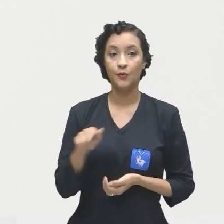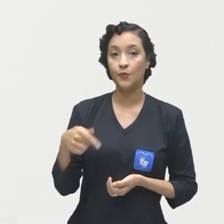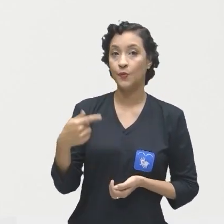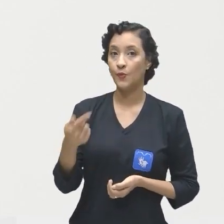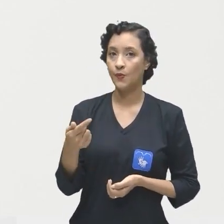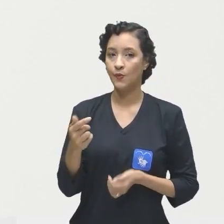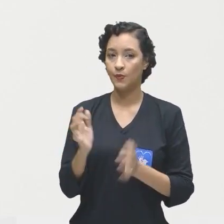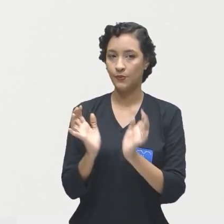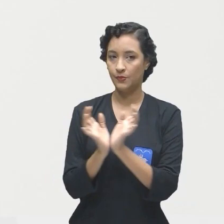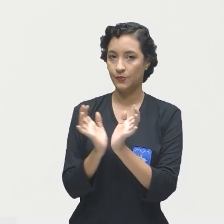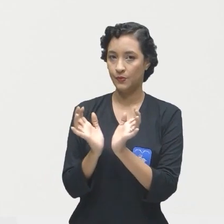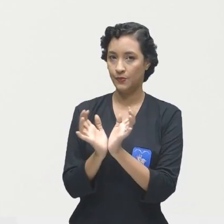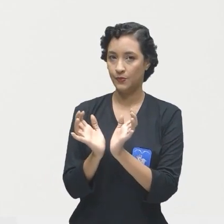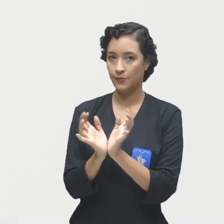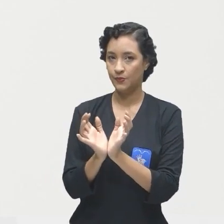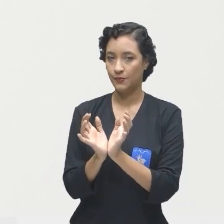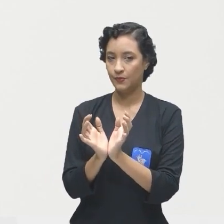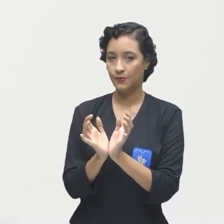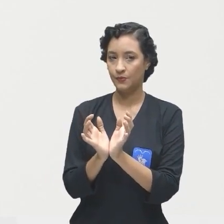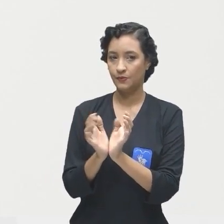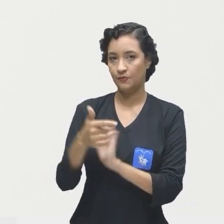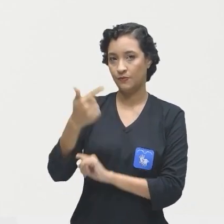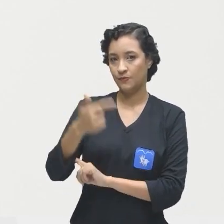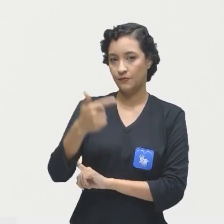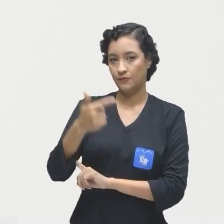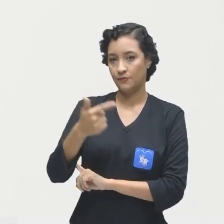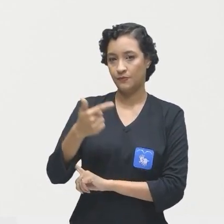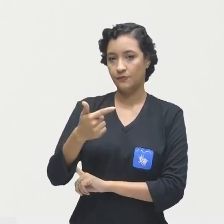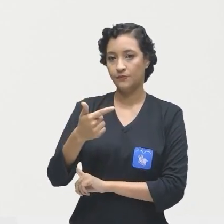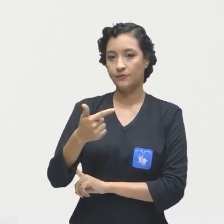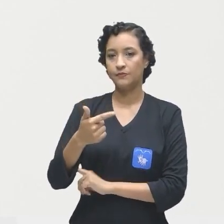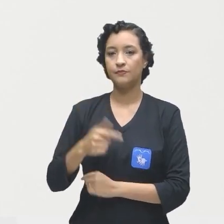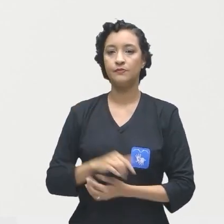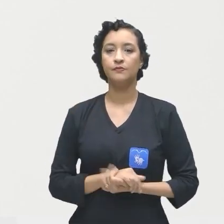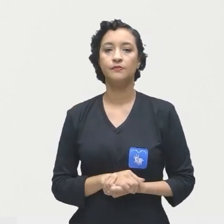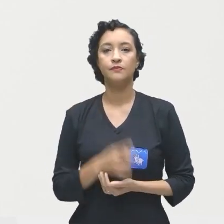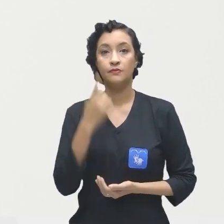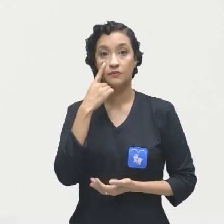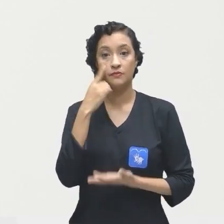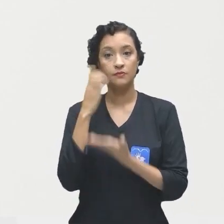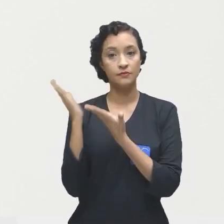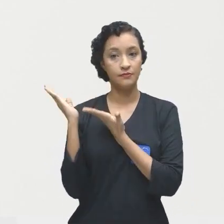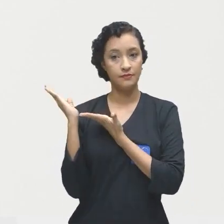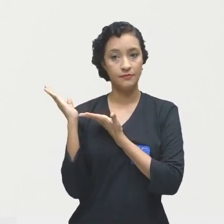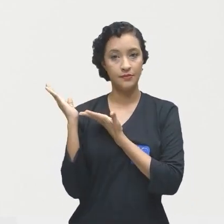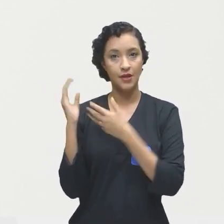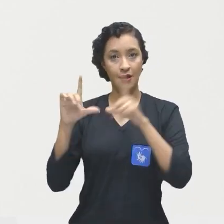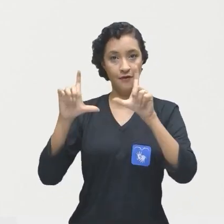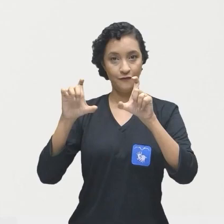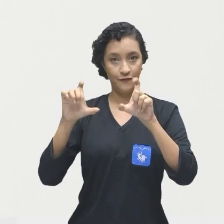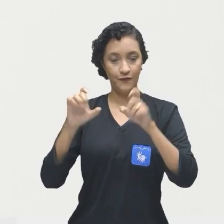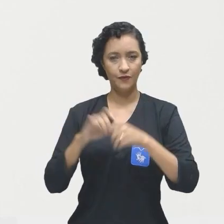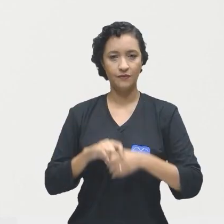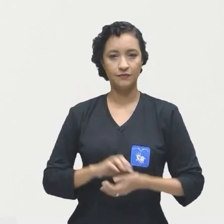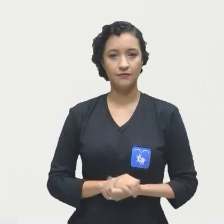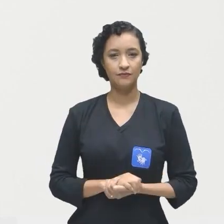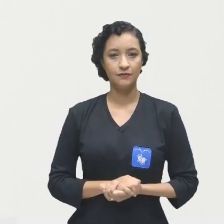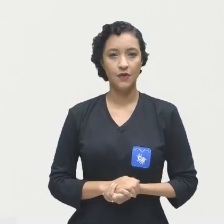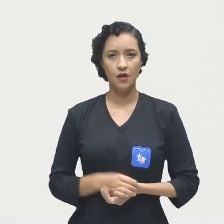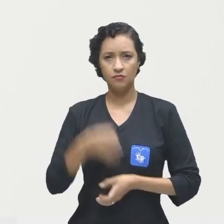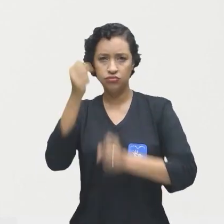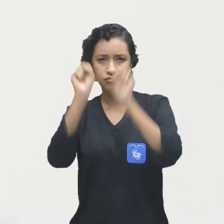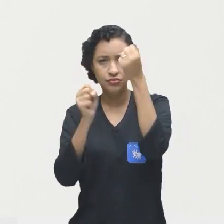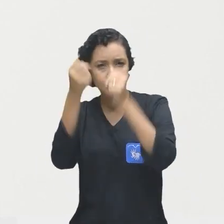segundo setor, o secundário. O secundário, olha só aqui, as máquinas, né, a